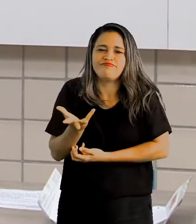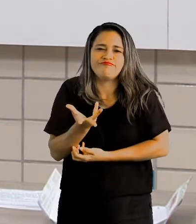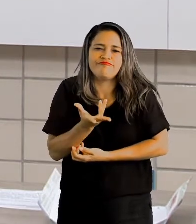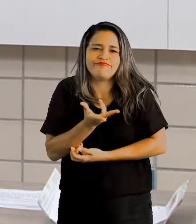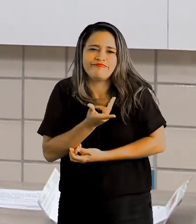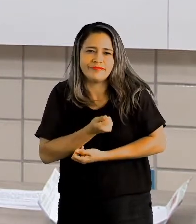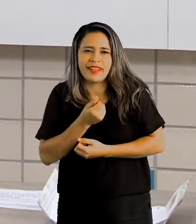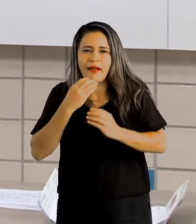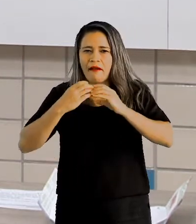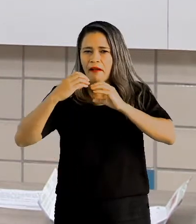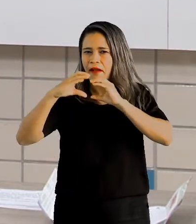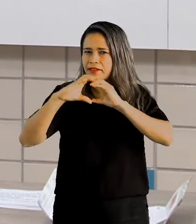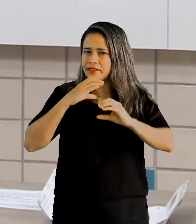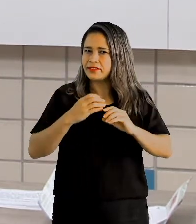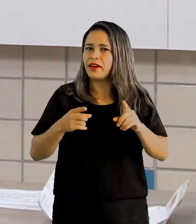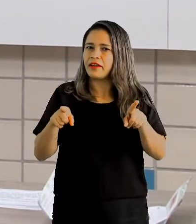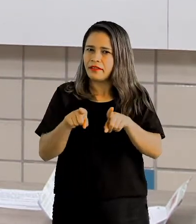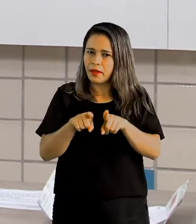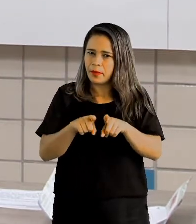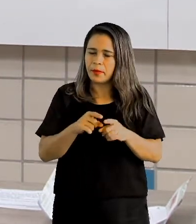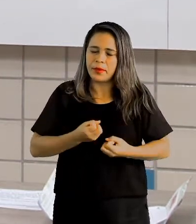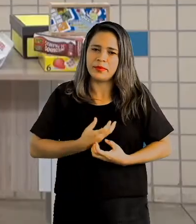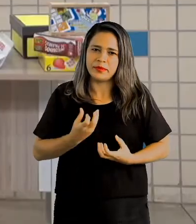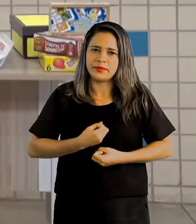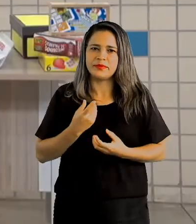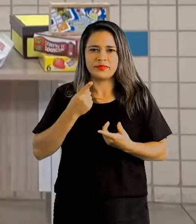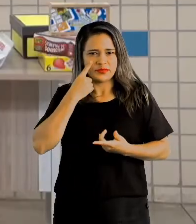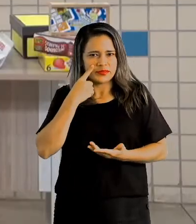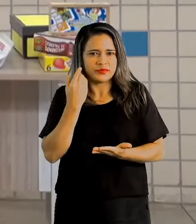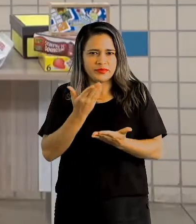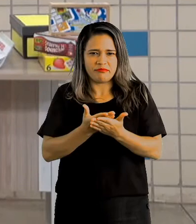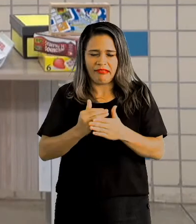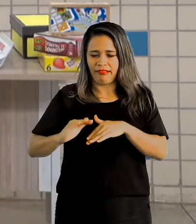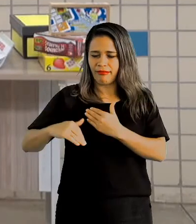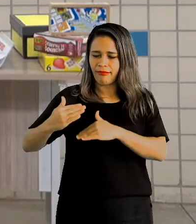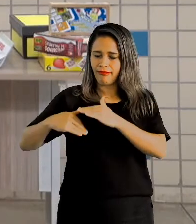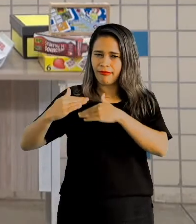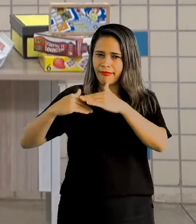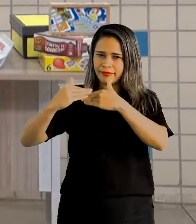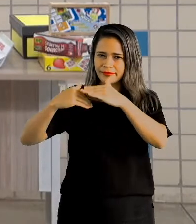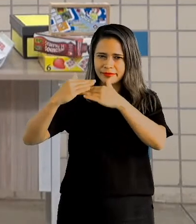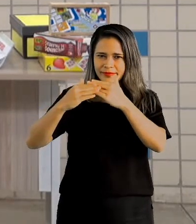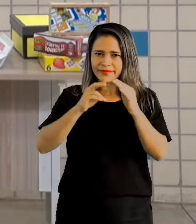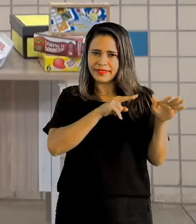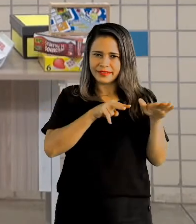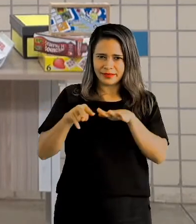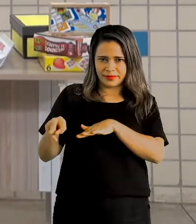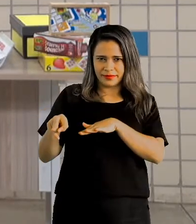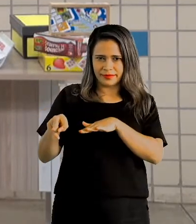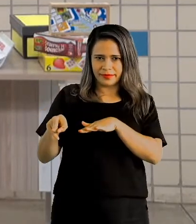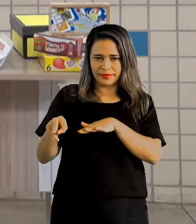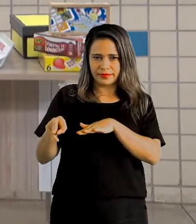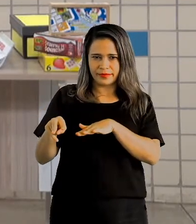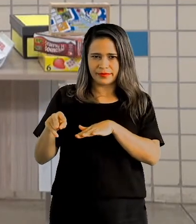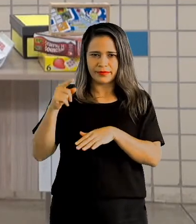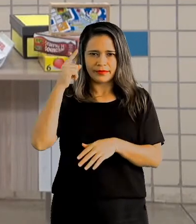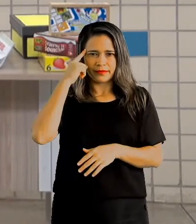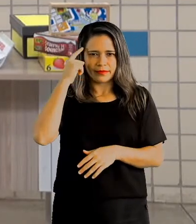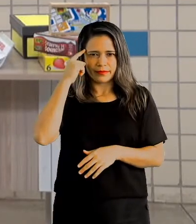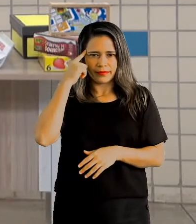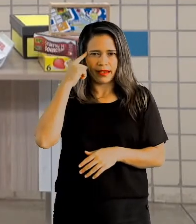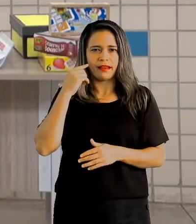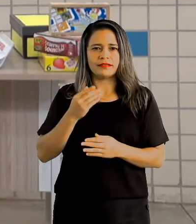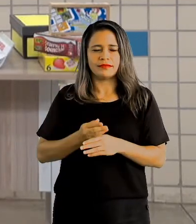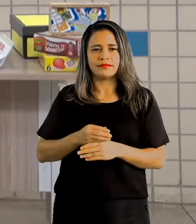ao mesmo tempo um poema, porque nós trabalhamos todo esse processo de construção da semana. Pensa nas questões, quando for acessar